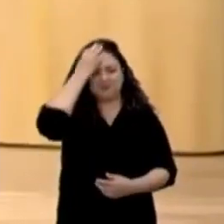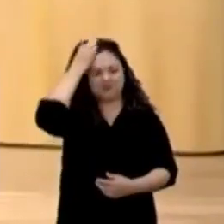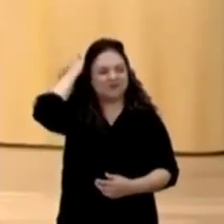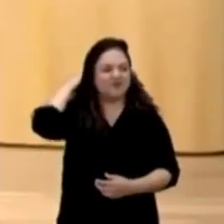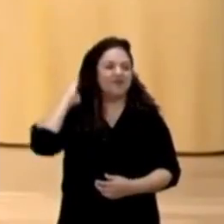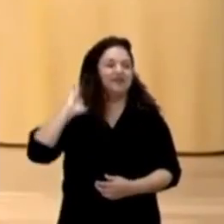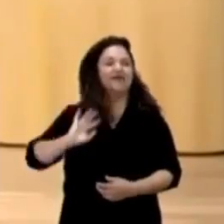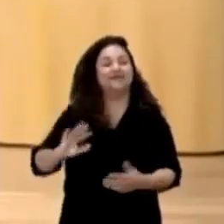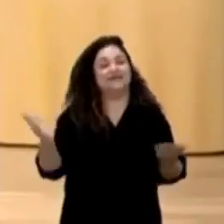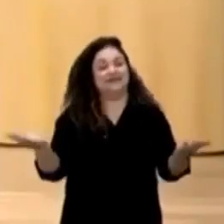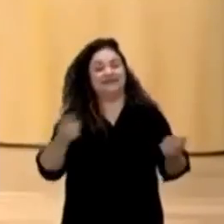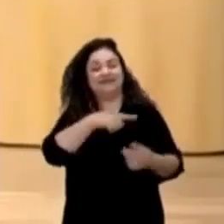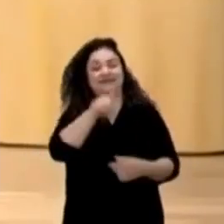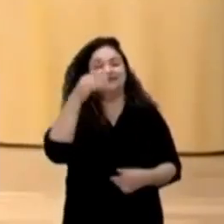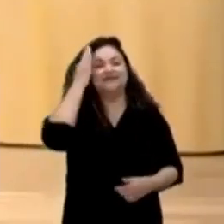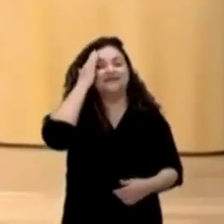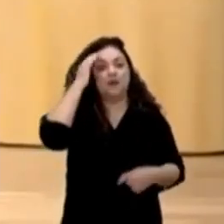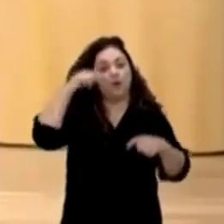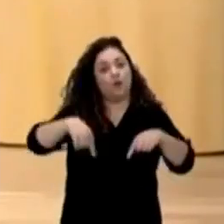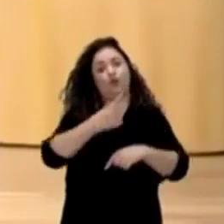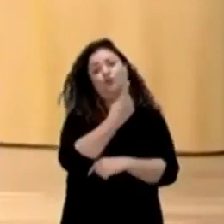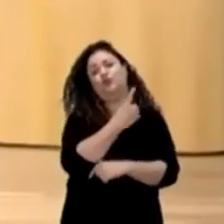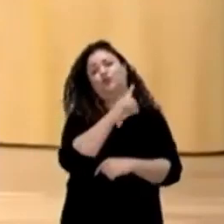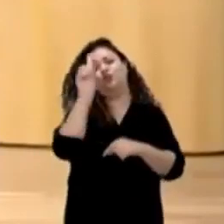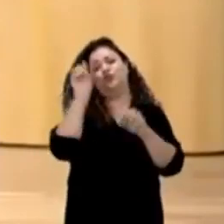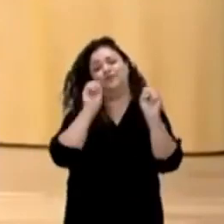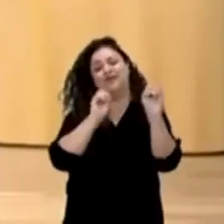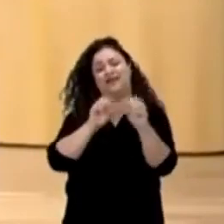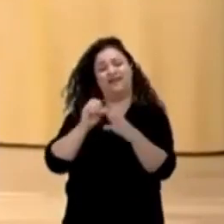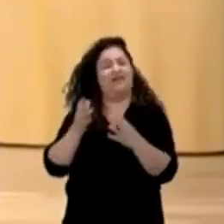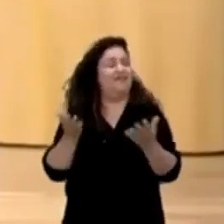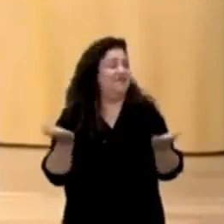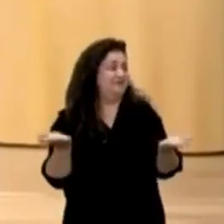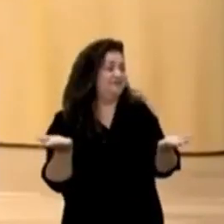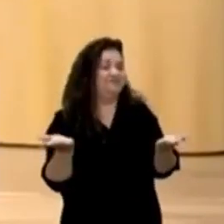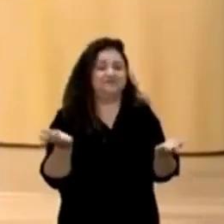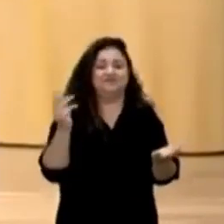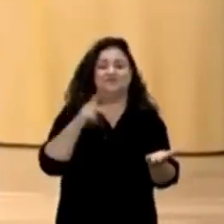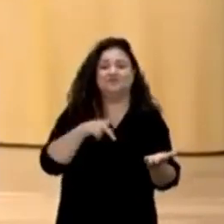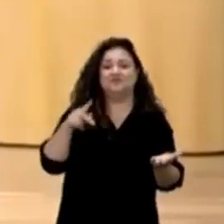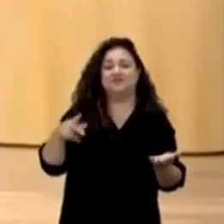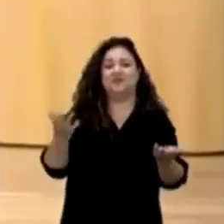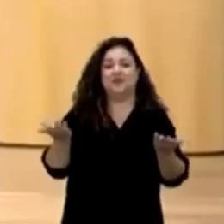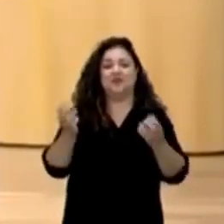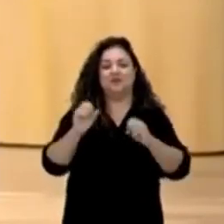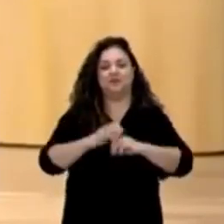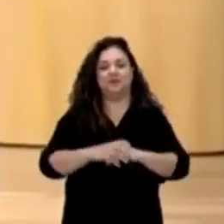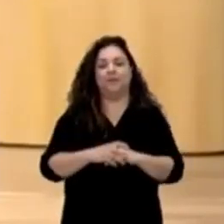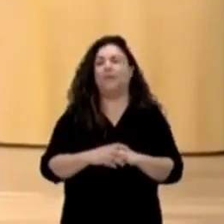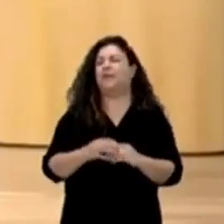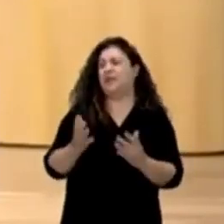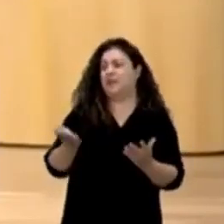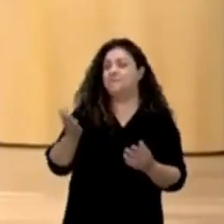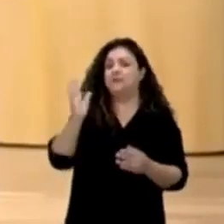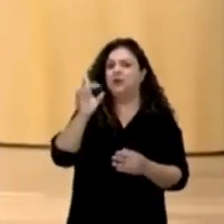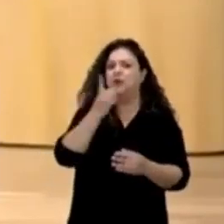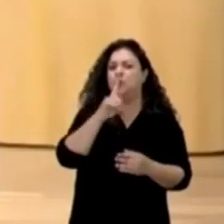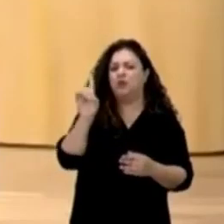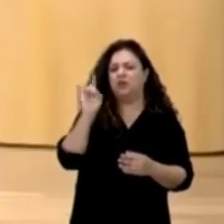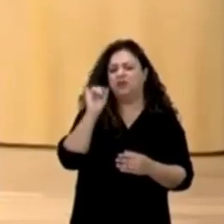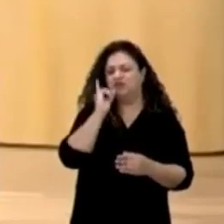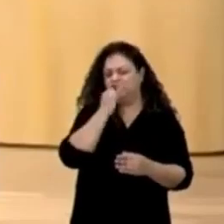a gente já sabe, essa é a nossa última aula, né, professor, do Projeto de Vida e a Jornada X. Mas se é a última aula, a gente não devia estar